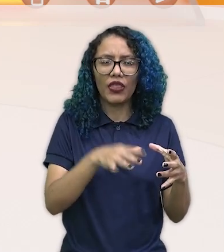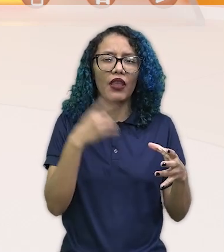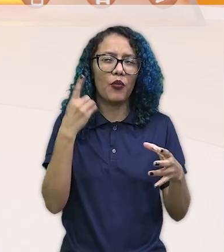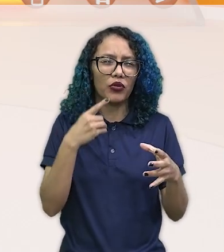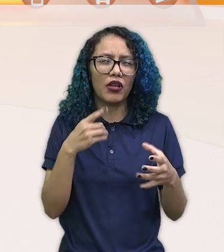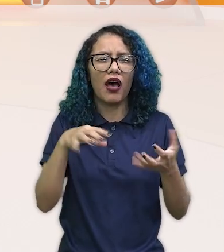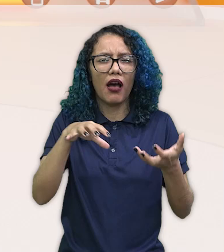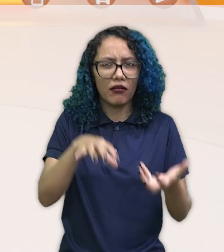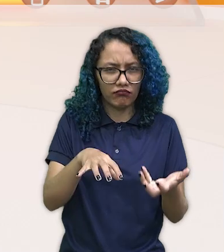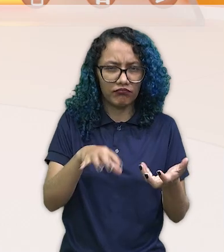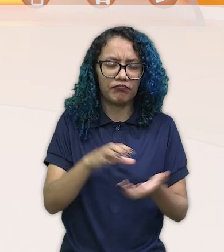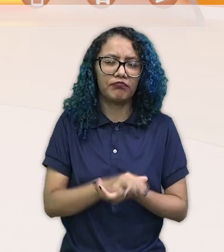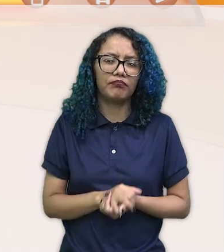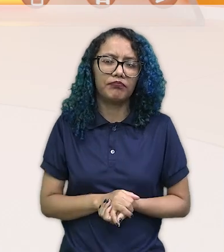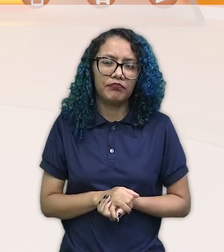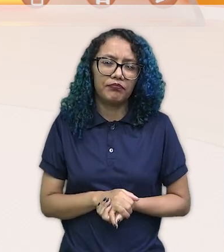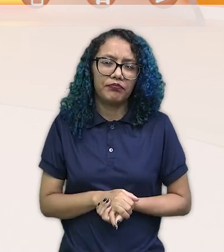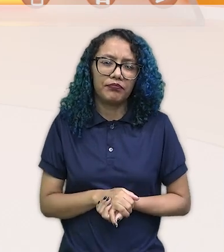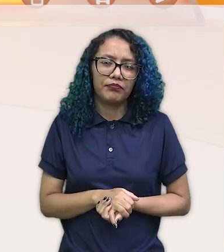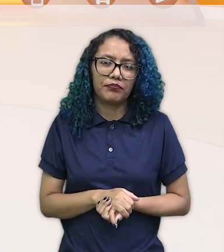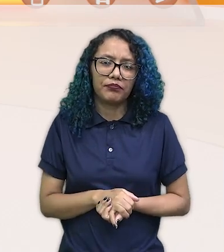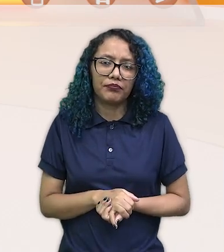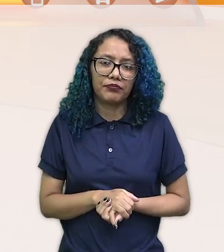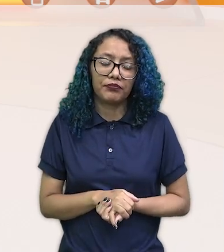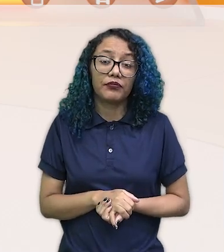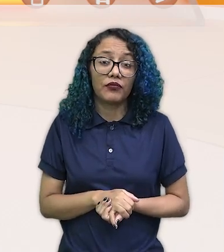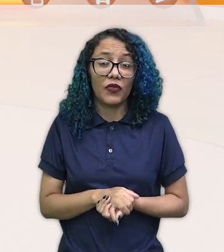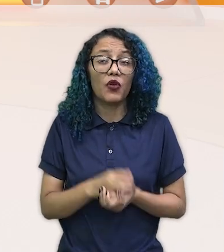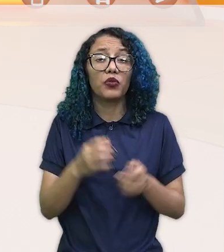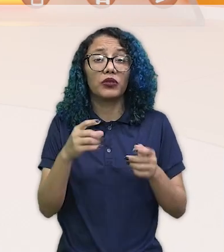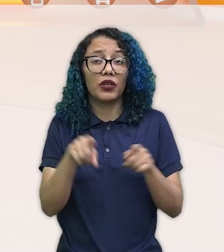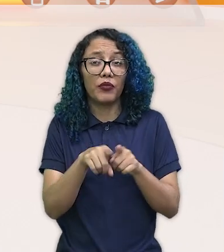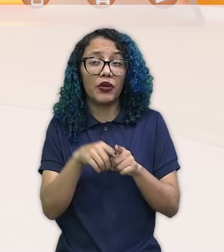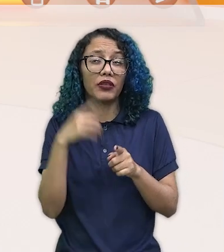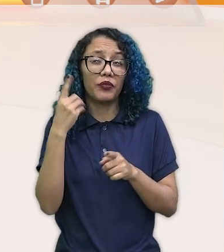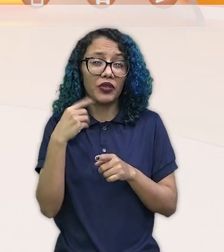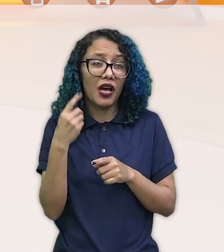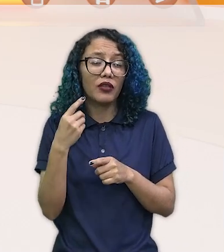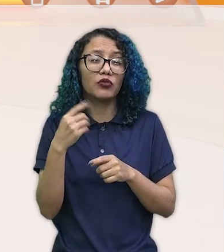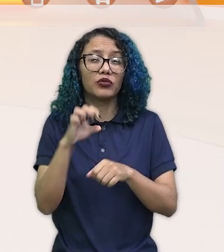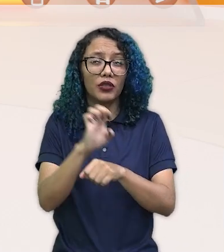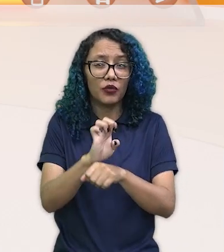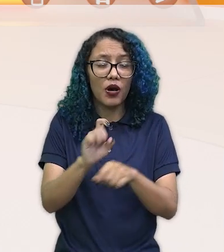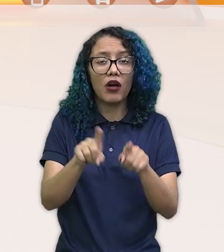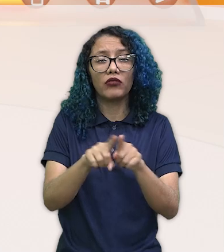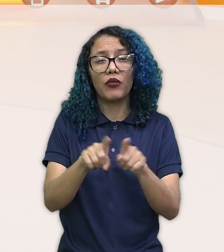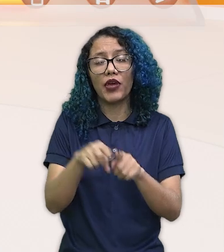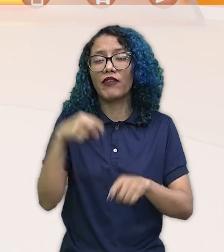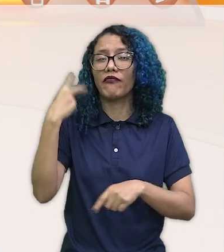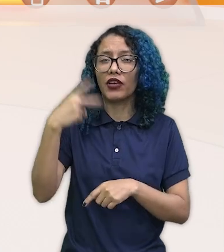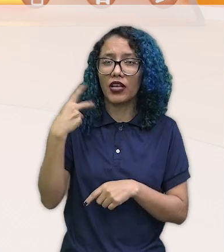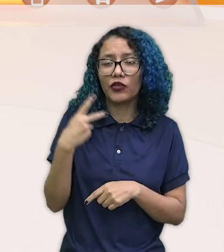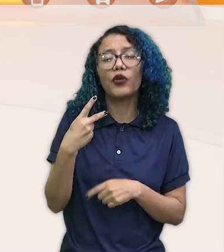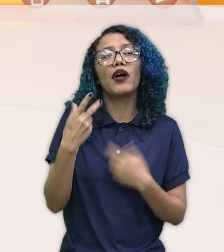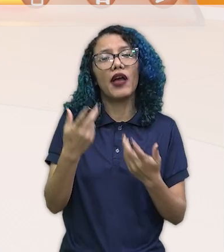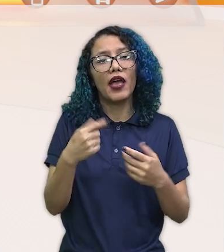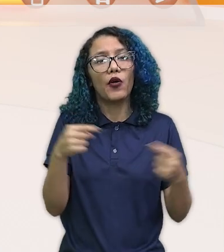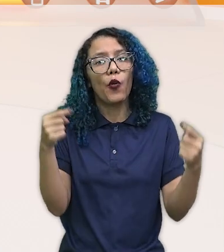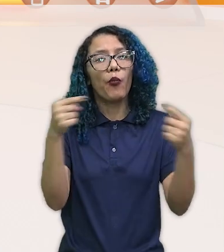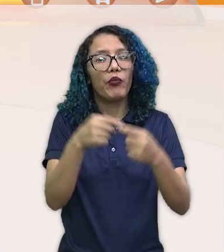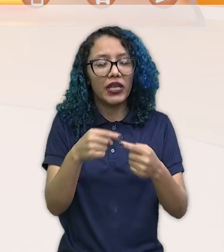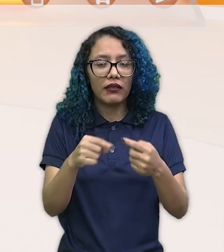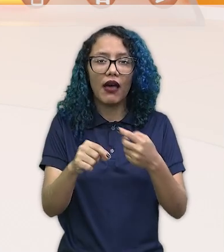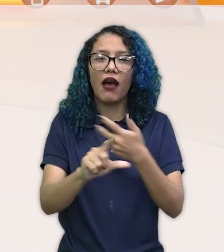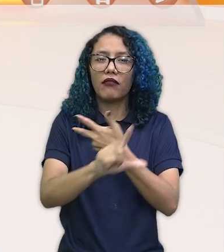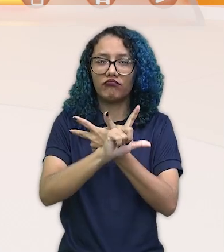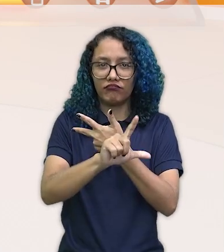né? Aqui no deputado federal, deputado estadual, não é verdade? Os nossos vereadores, esse aí é